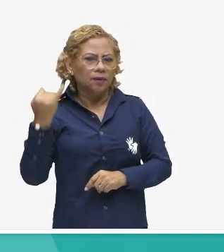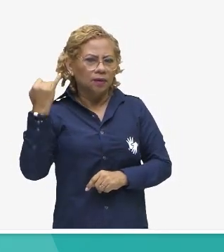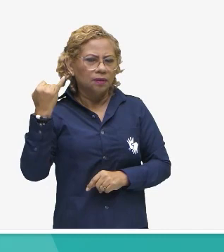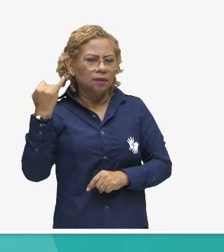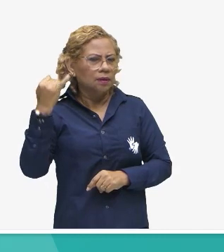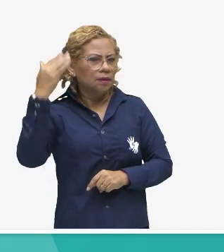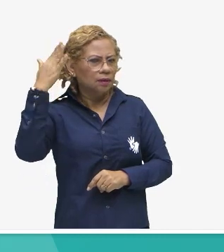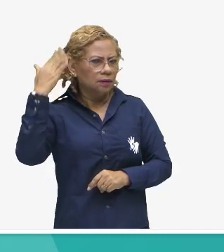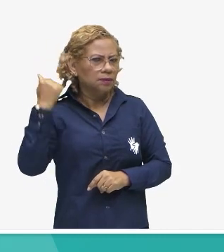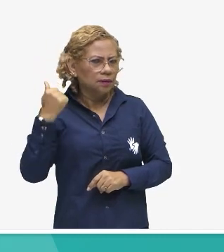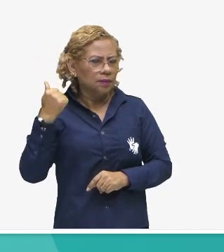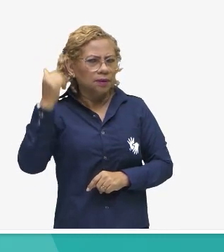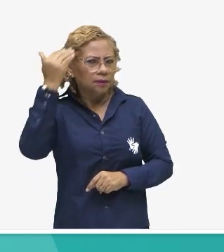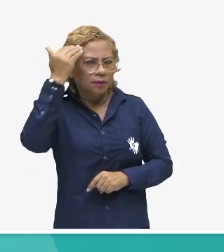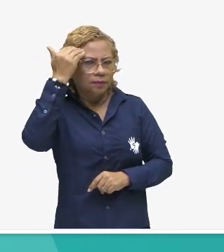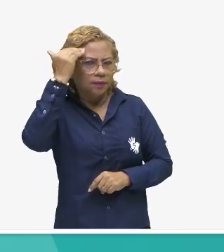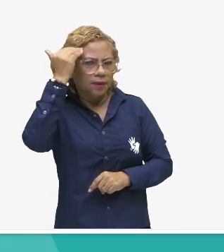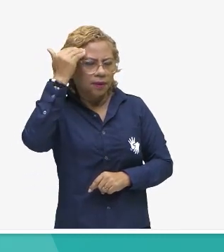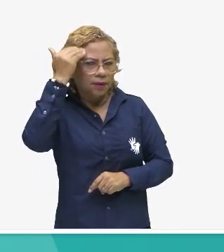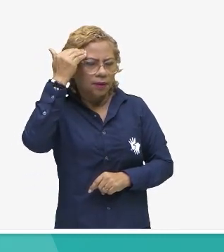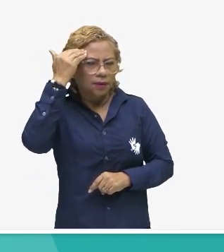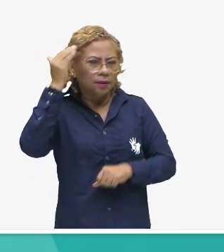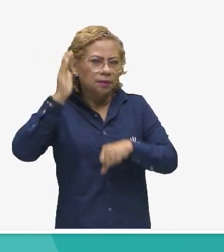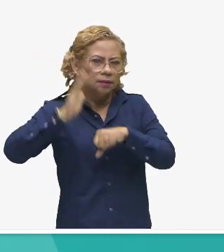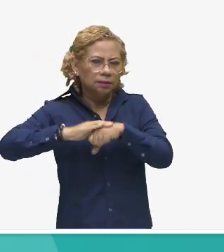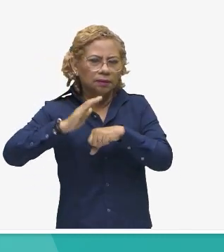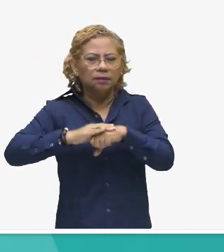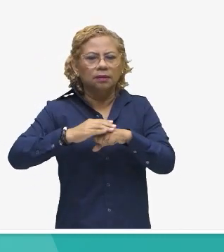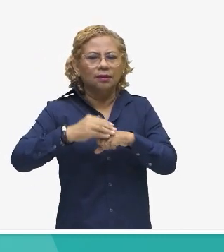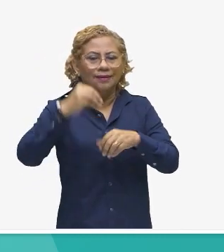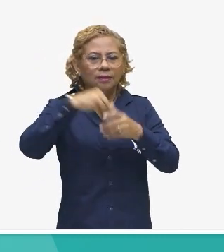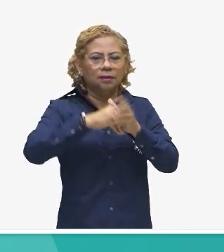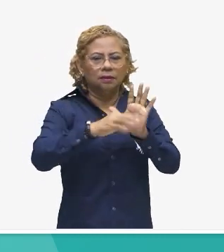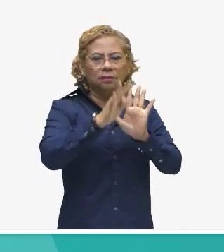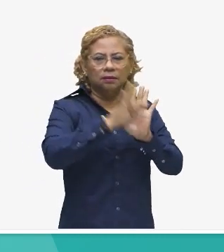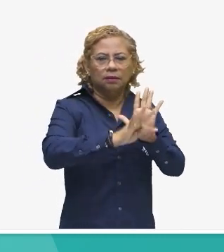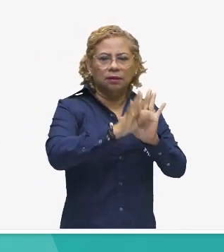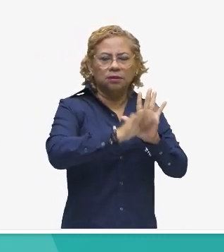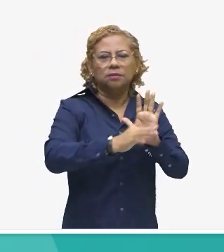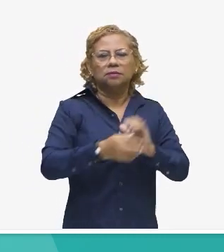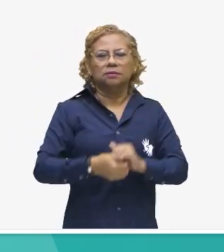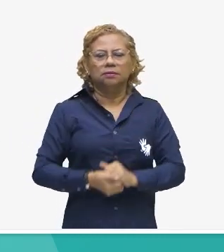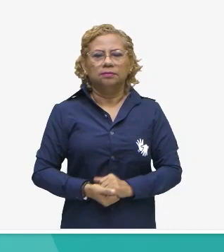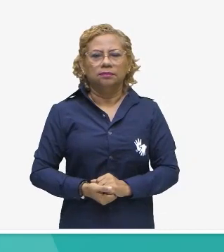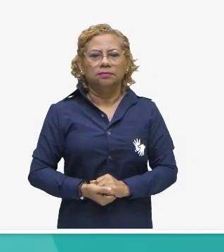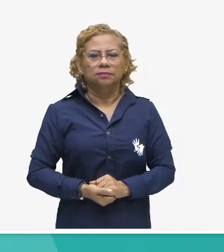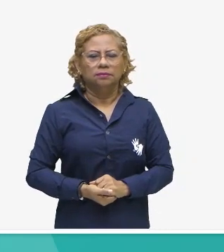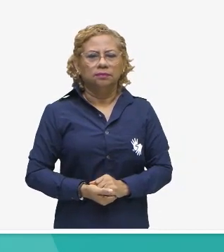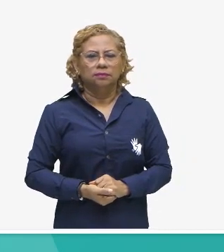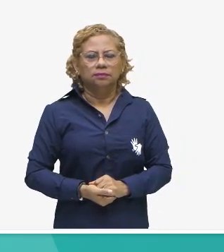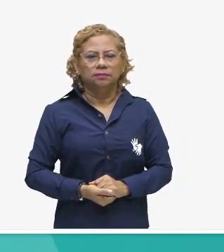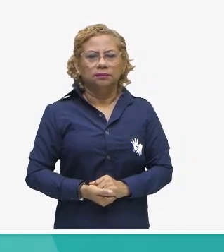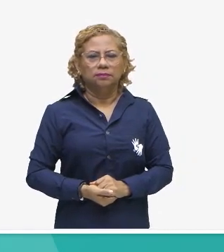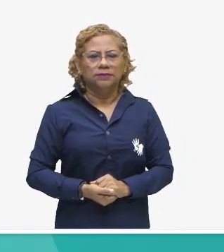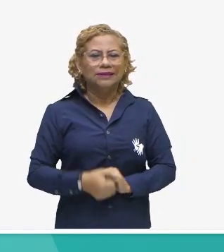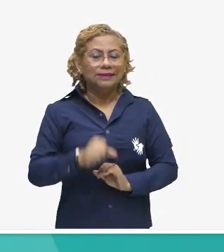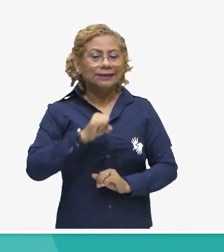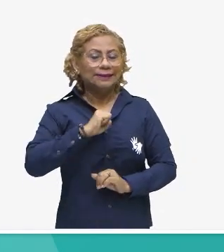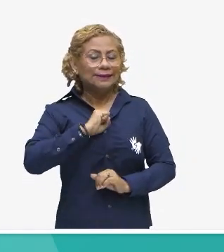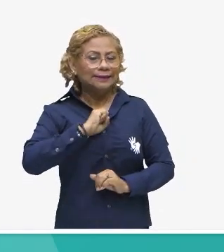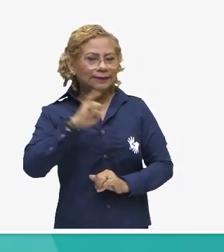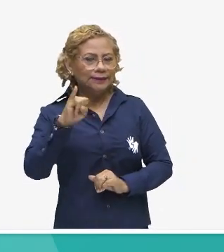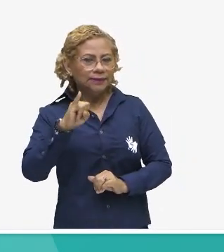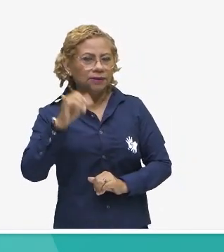vou entender dentro de um texto, né? Eu vou entender dentro de um texto se o